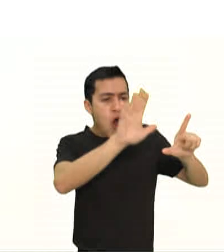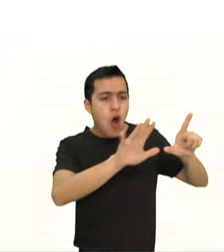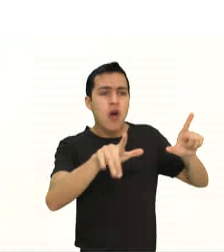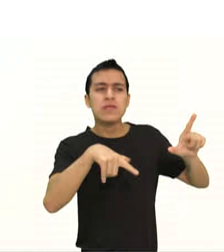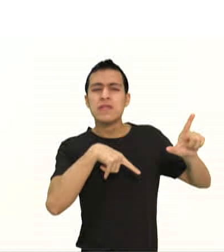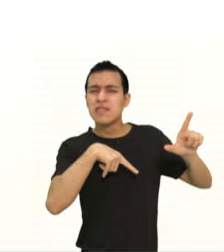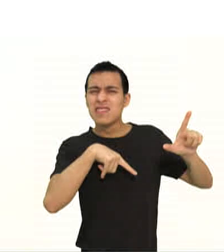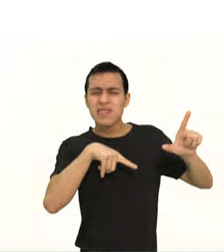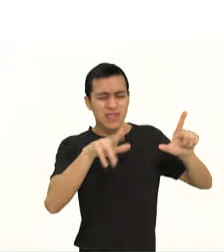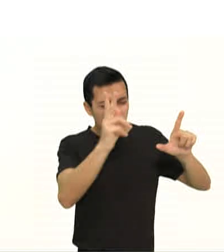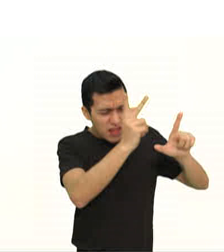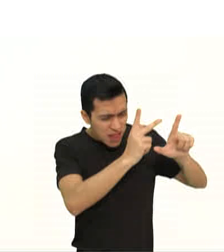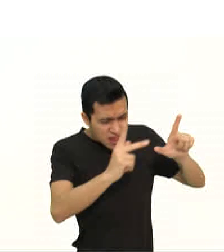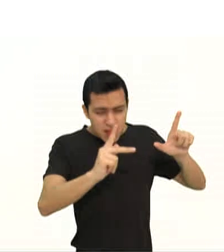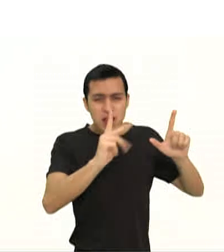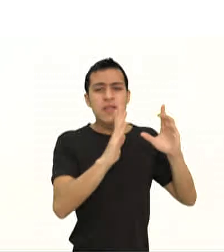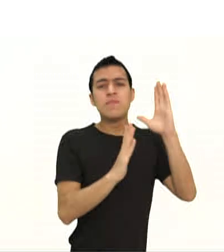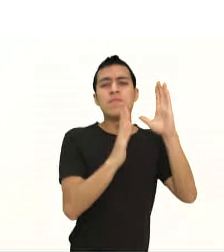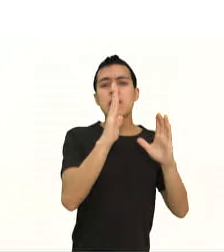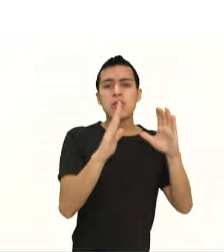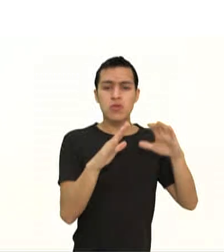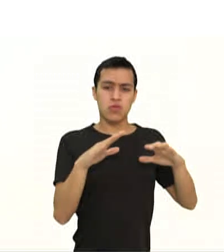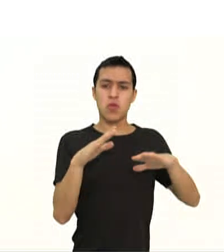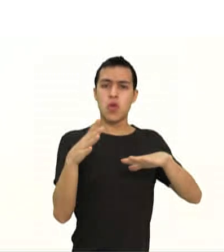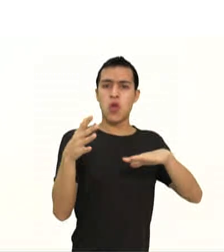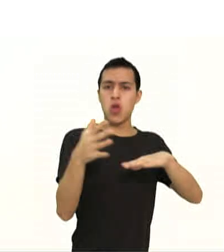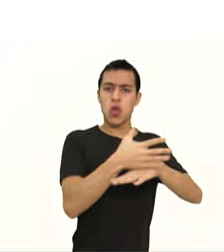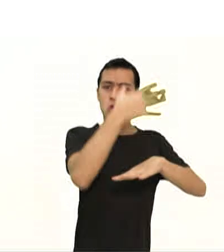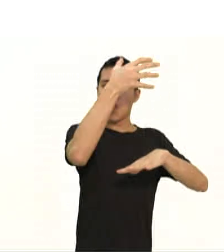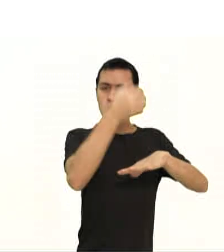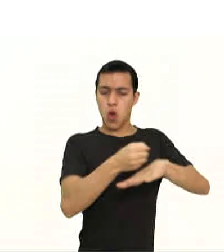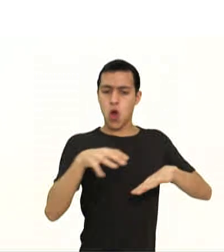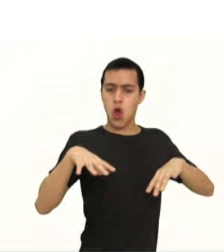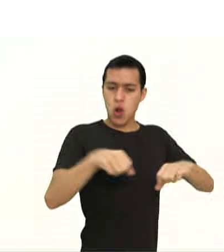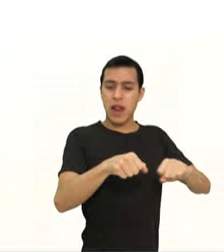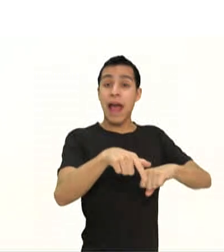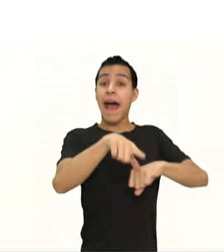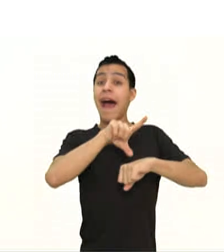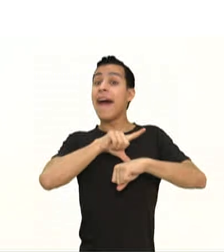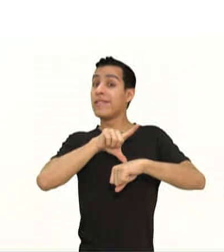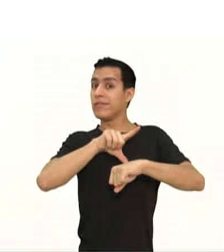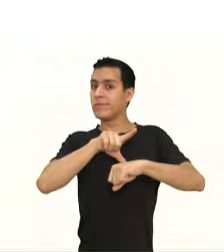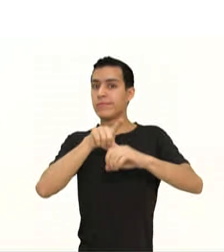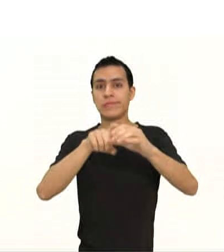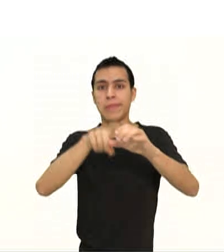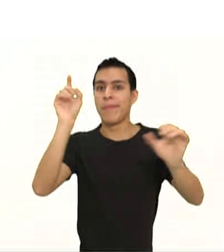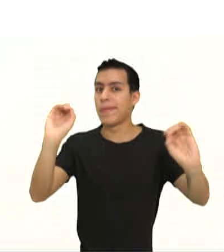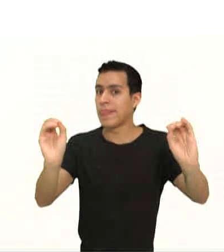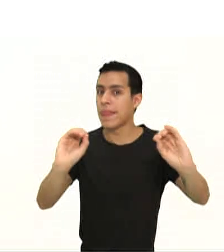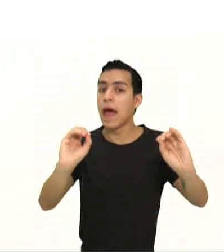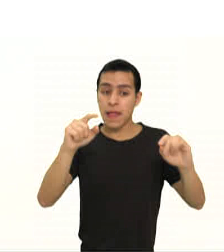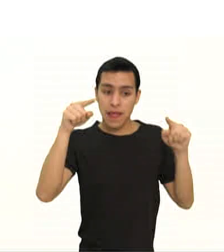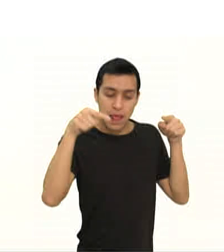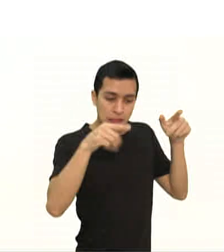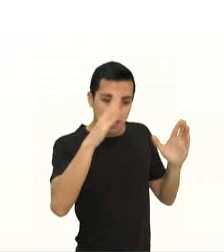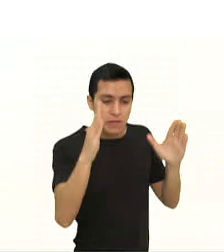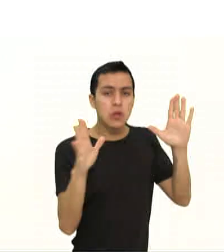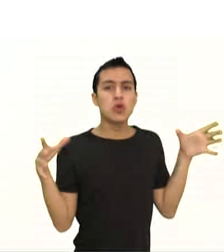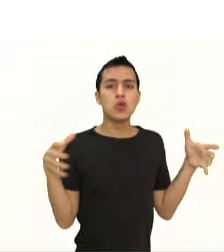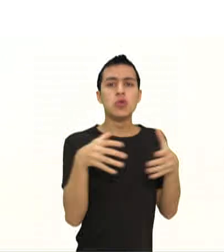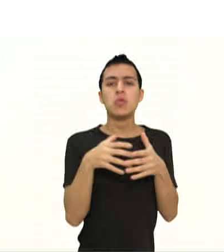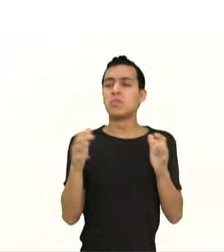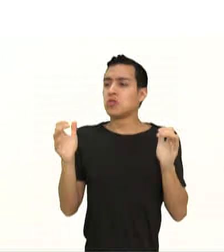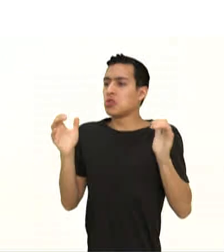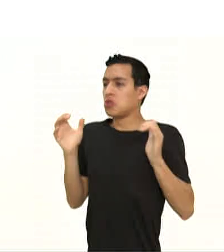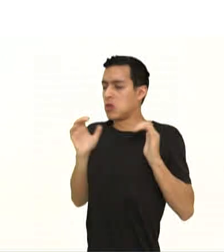tem a representação do período colonial, período antes da independência. Então, eu tenho aqui a elite toda bonita, perfumada,